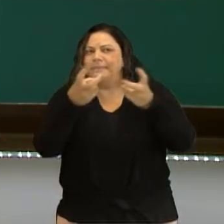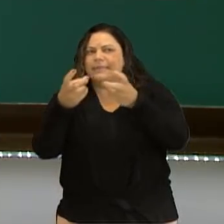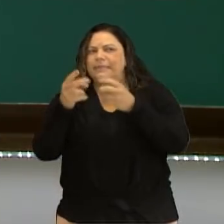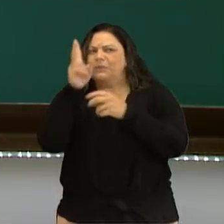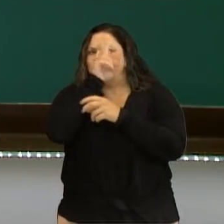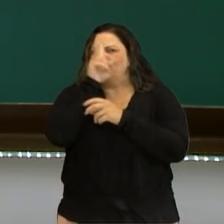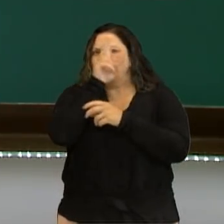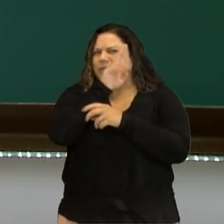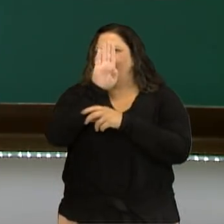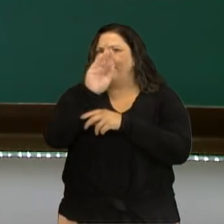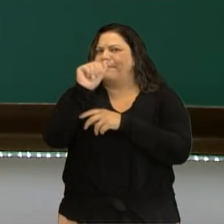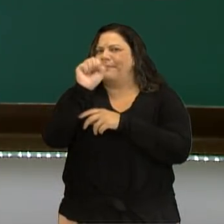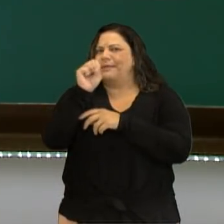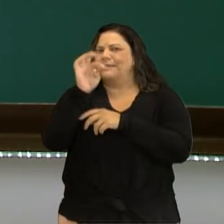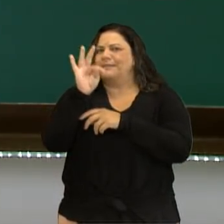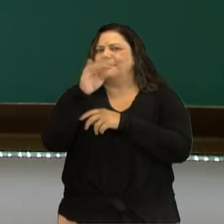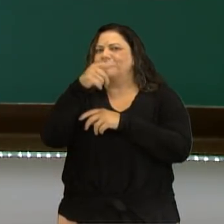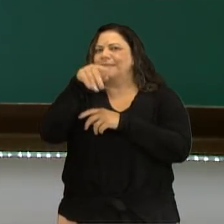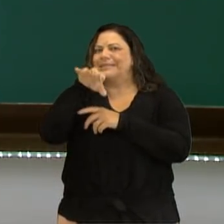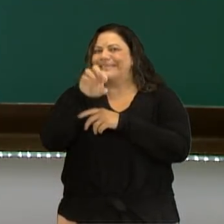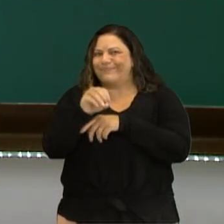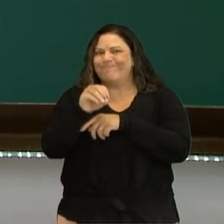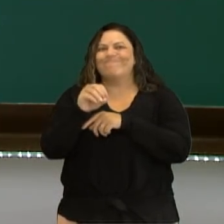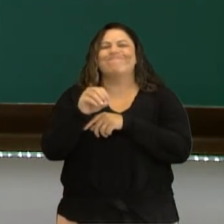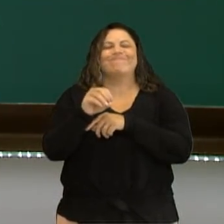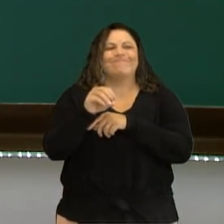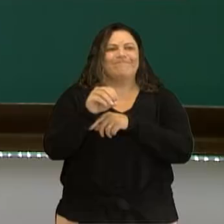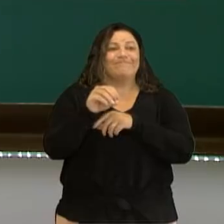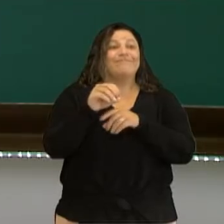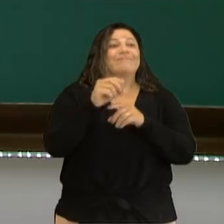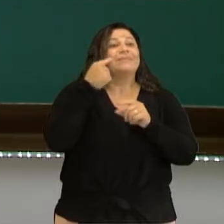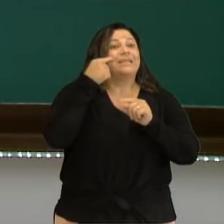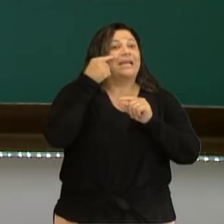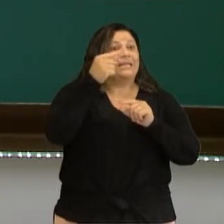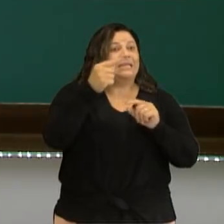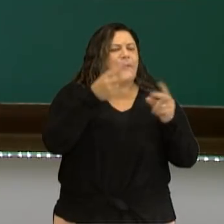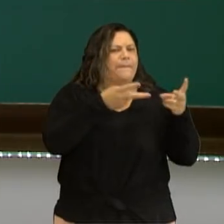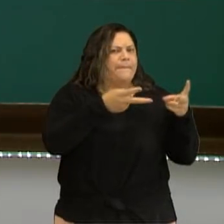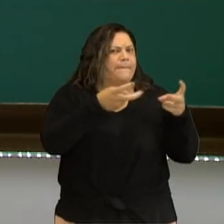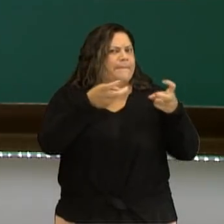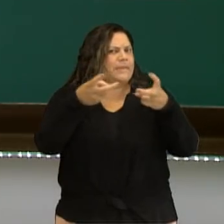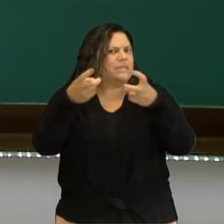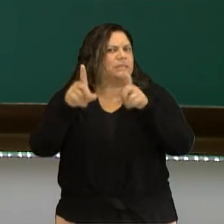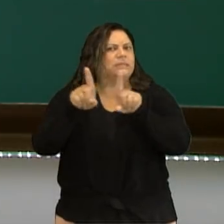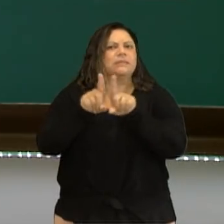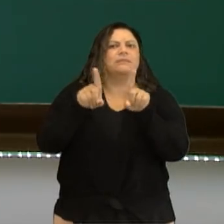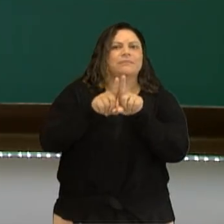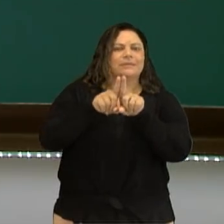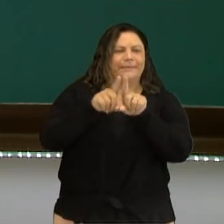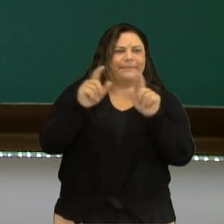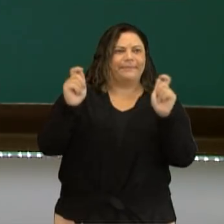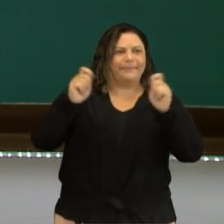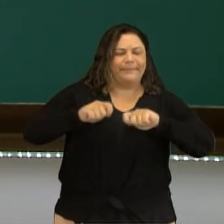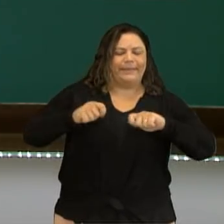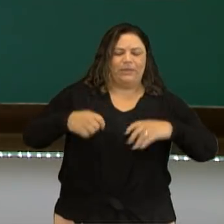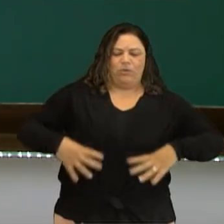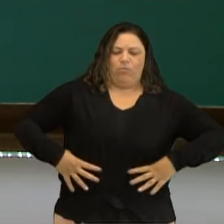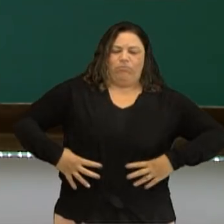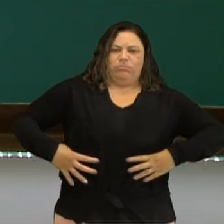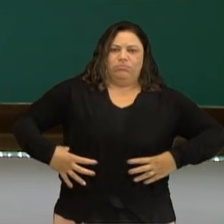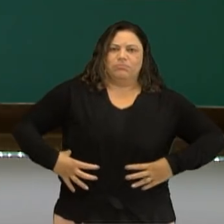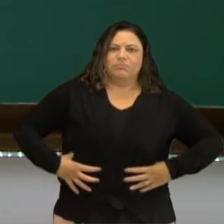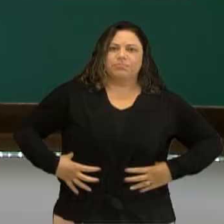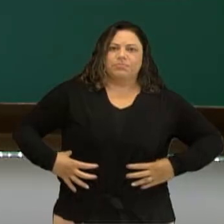um bastão? Bacilo? Então, percebam também nessas imagens aqui o pulmão. Na